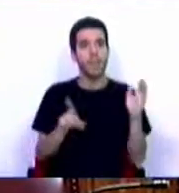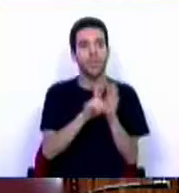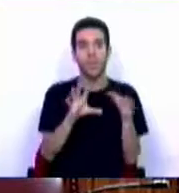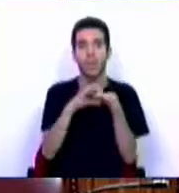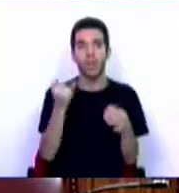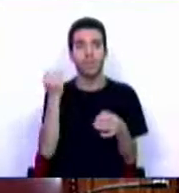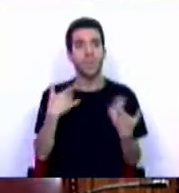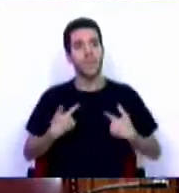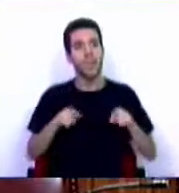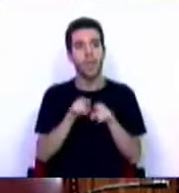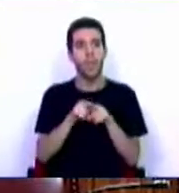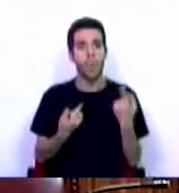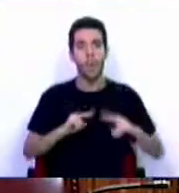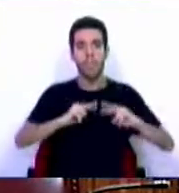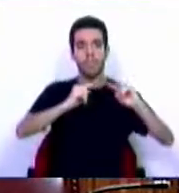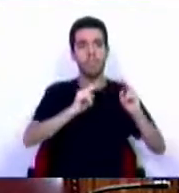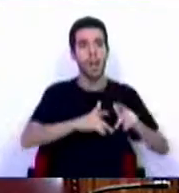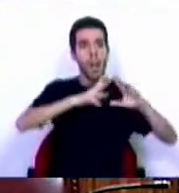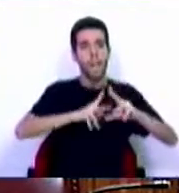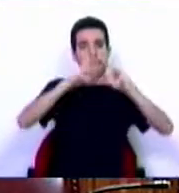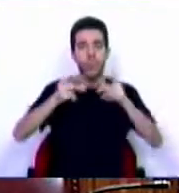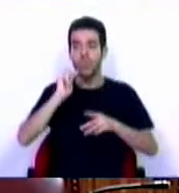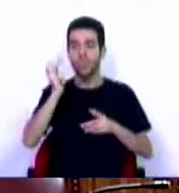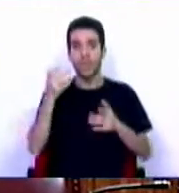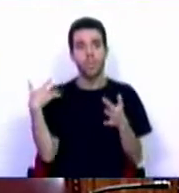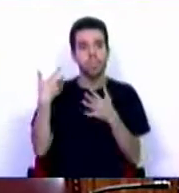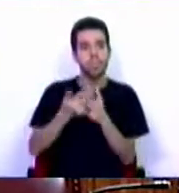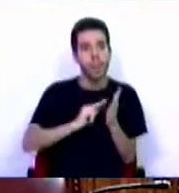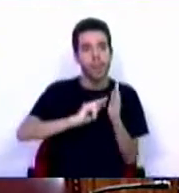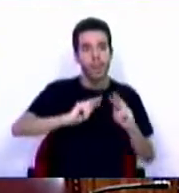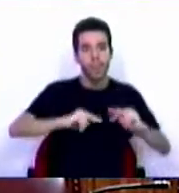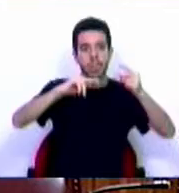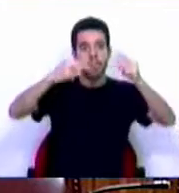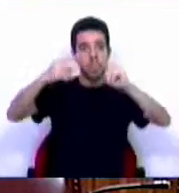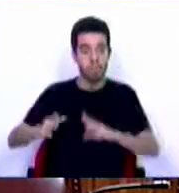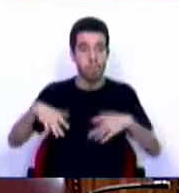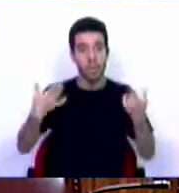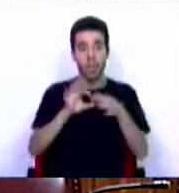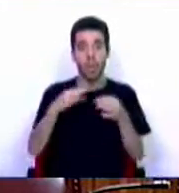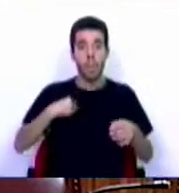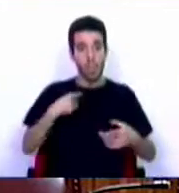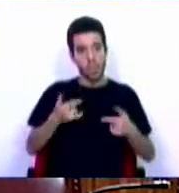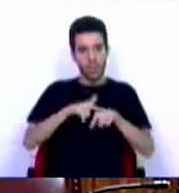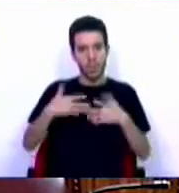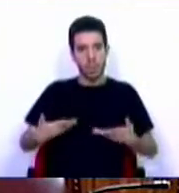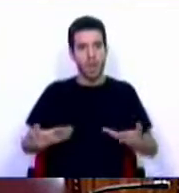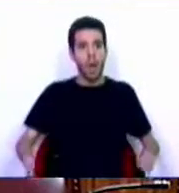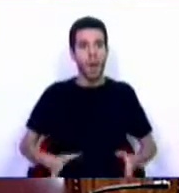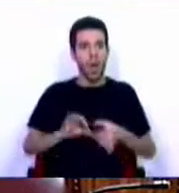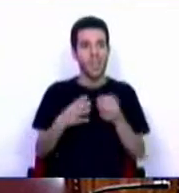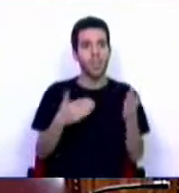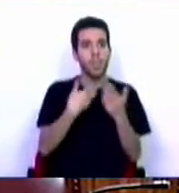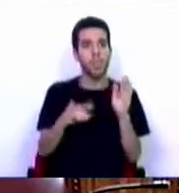fundações tem sido objeto de sucessivas melhorias ao longo dos anos, precisamente indo ao encontro também das preocupações que voltam a estar refletidas nesta iniciativa, nesta proposta de